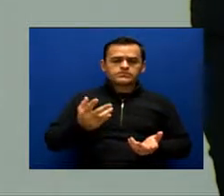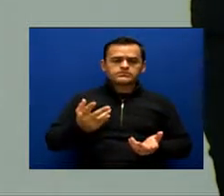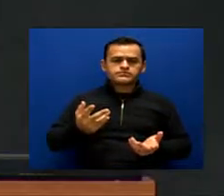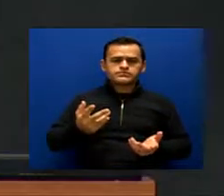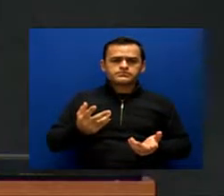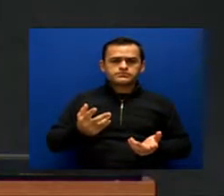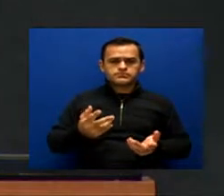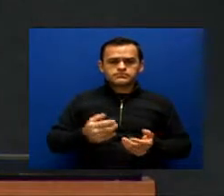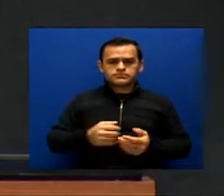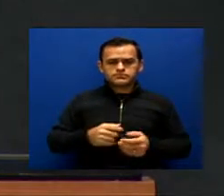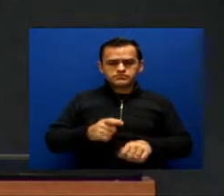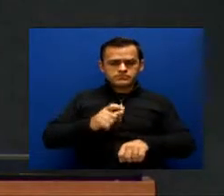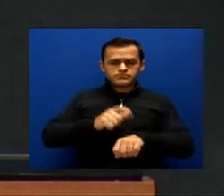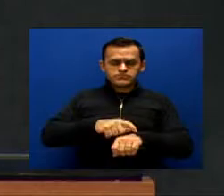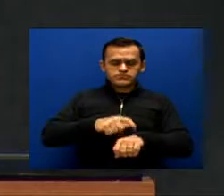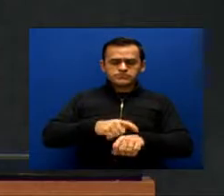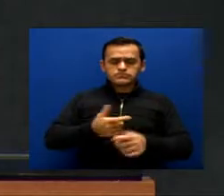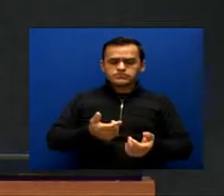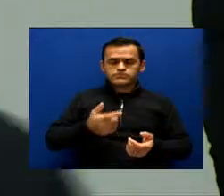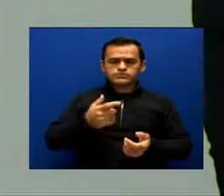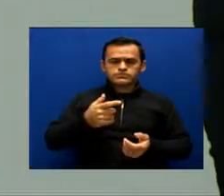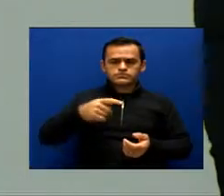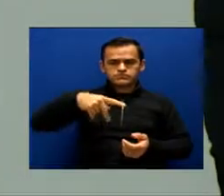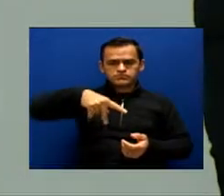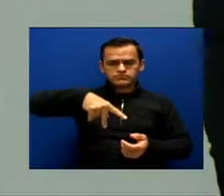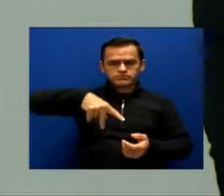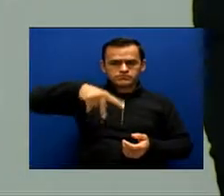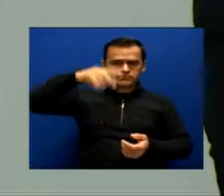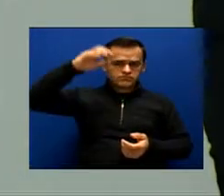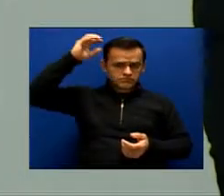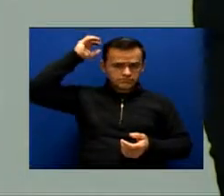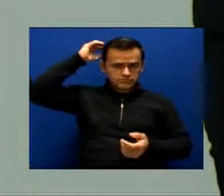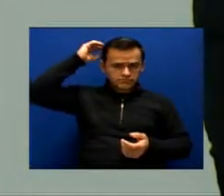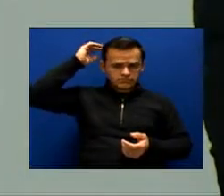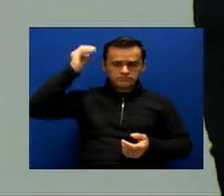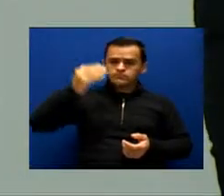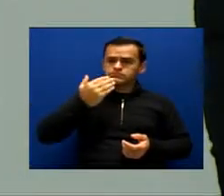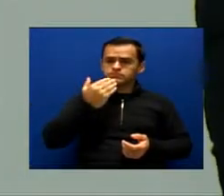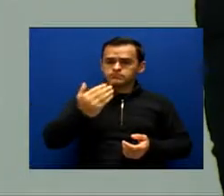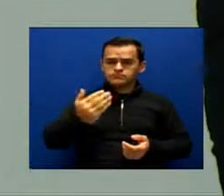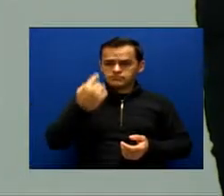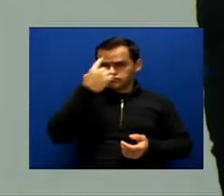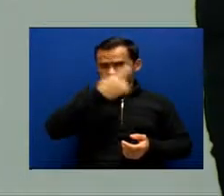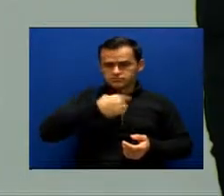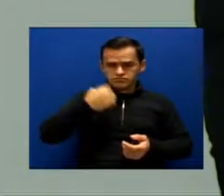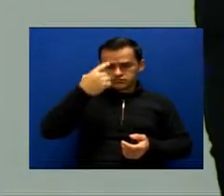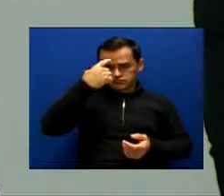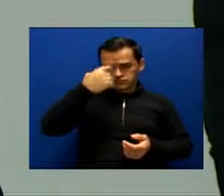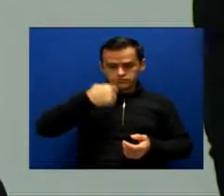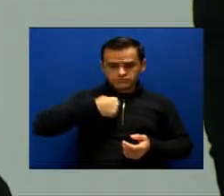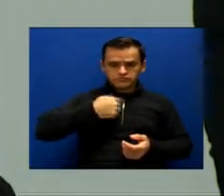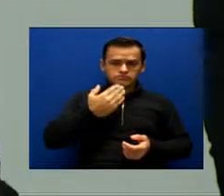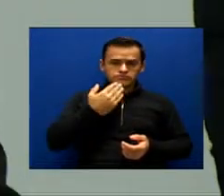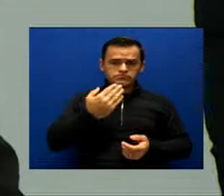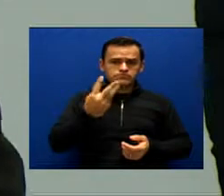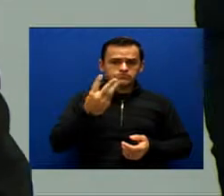todo o tempo foi ocupado nas homenagens. O vereador Péricles pediu uma hora. Eu estou pedindo 30 minutos...